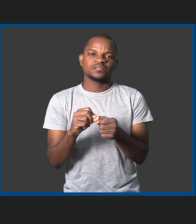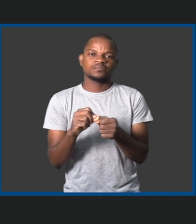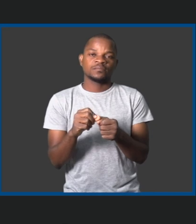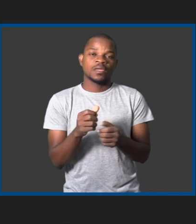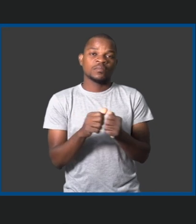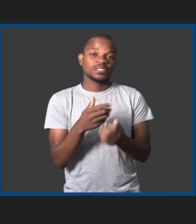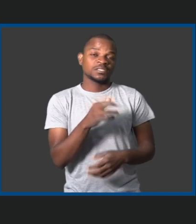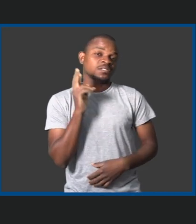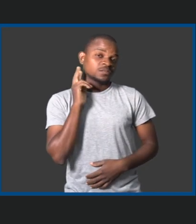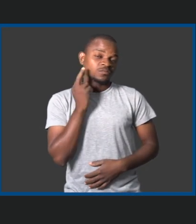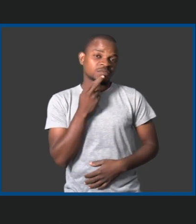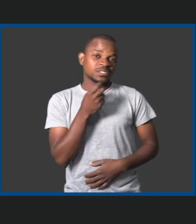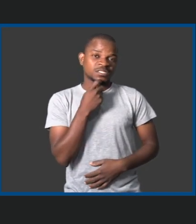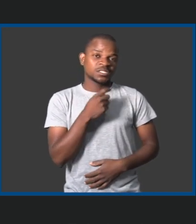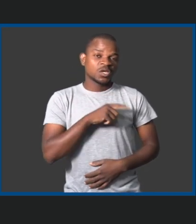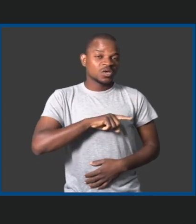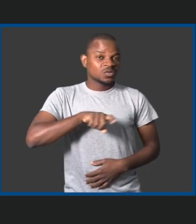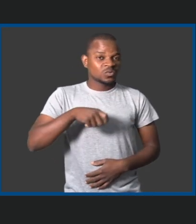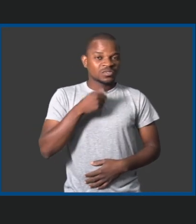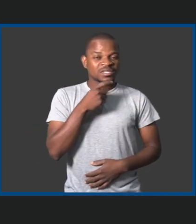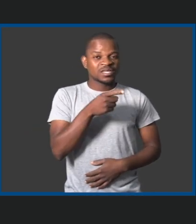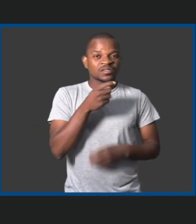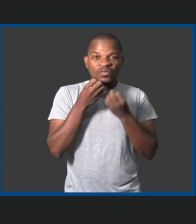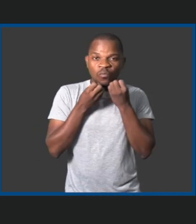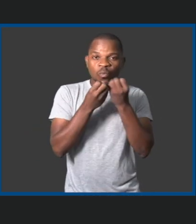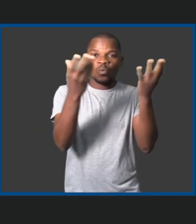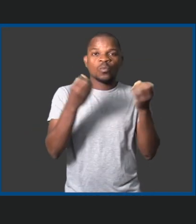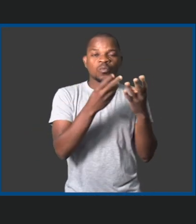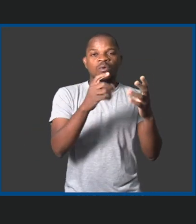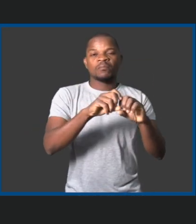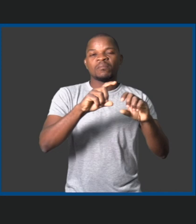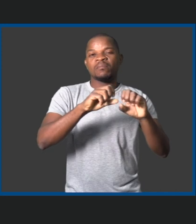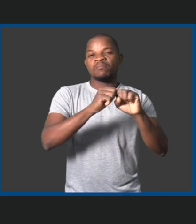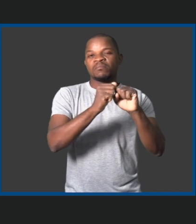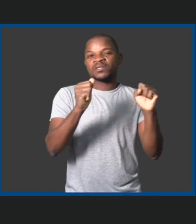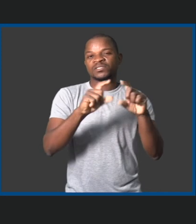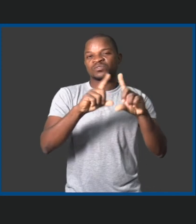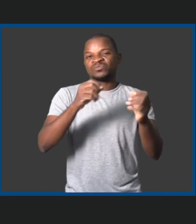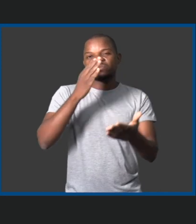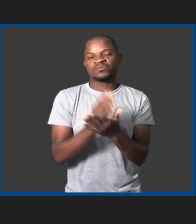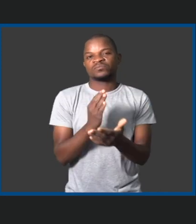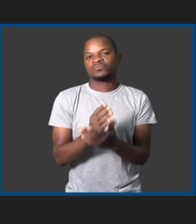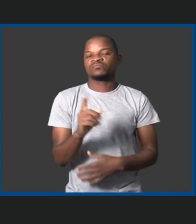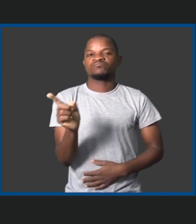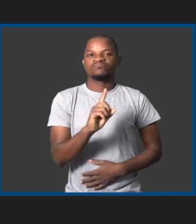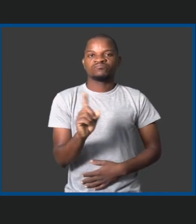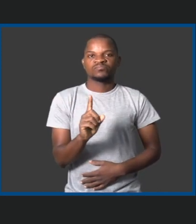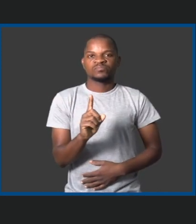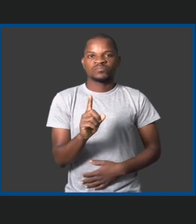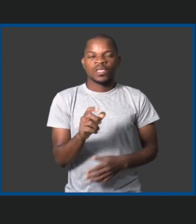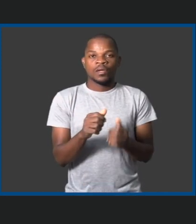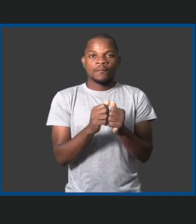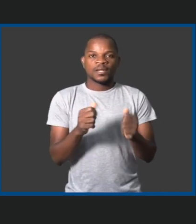em relação a esse tipo de mensagem? Relacionado aos rumores, nós chamamos de rumores, as mensagens que não são verdadeiras.